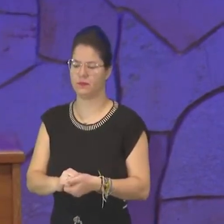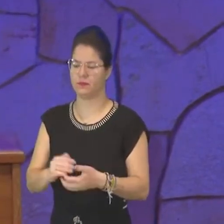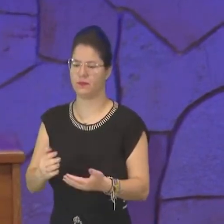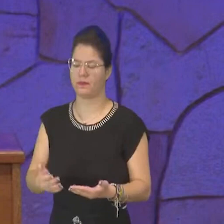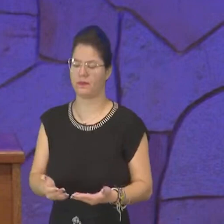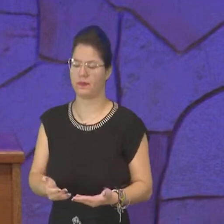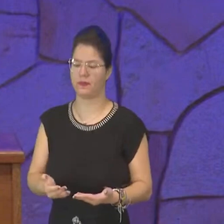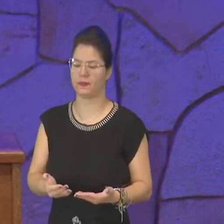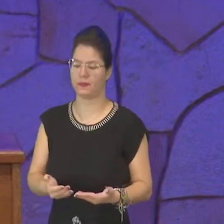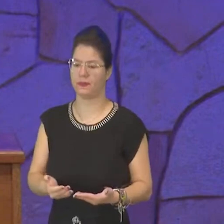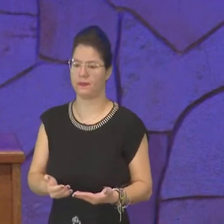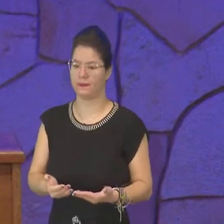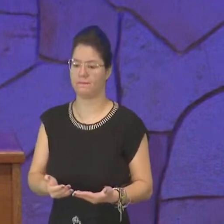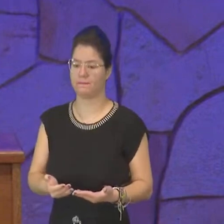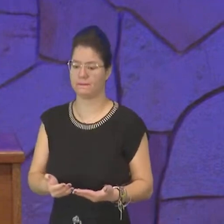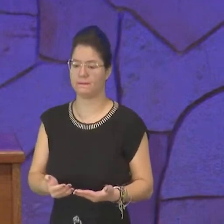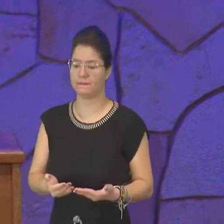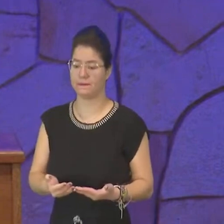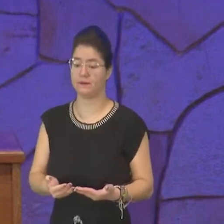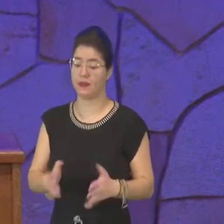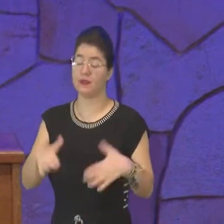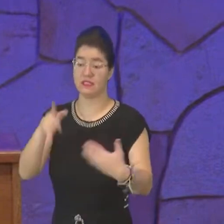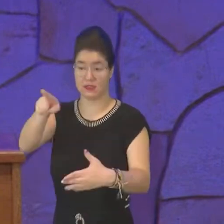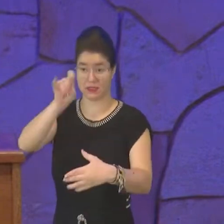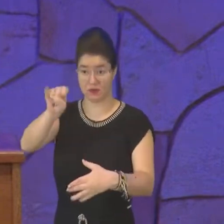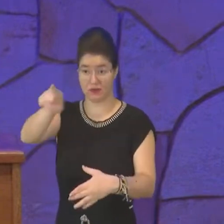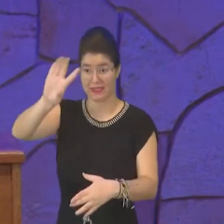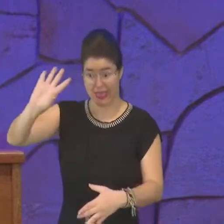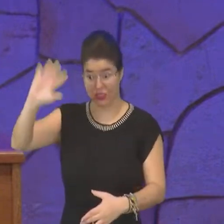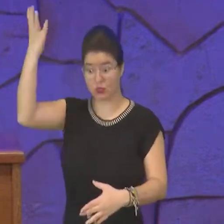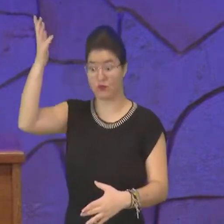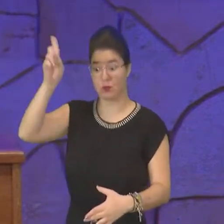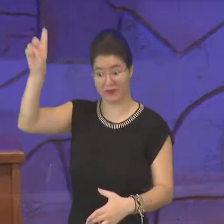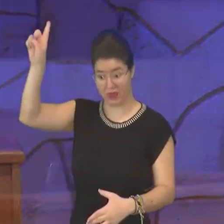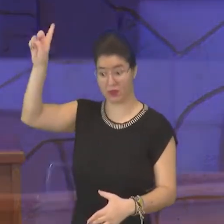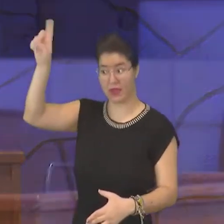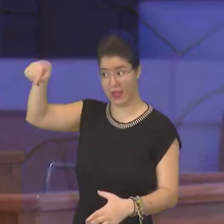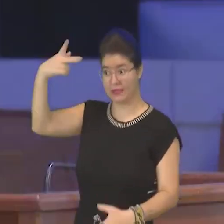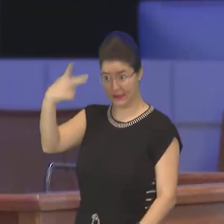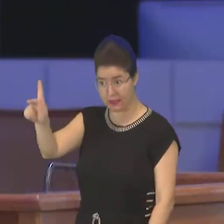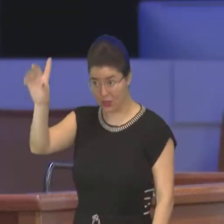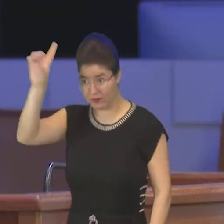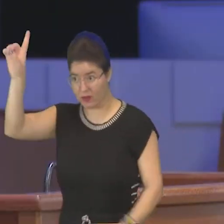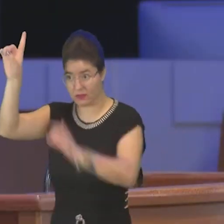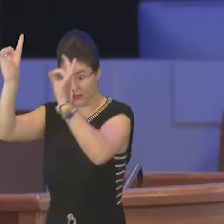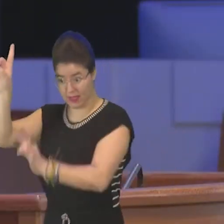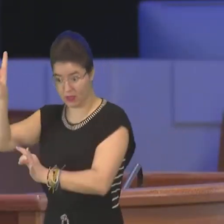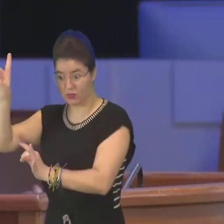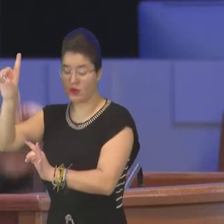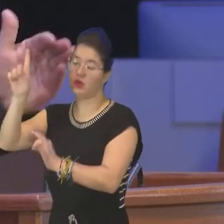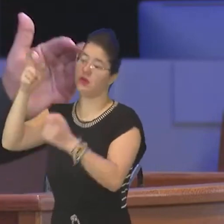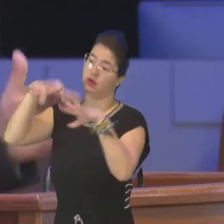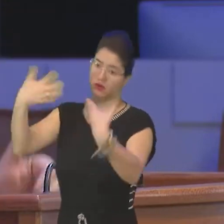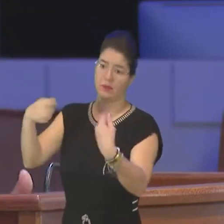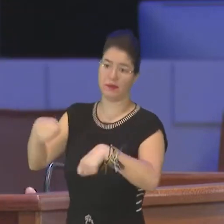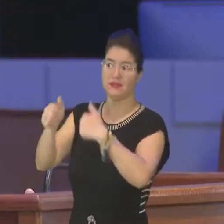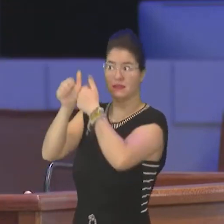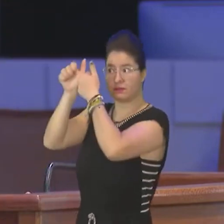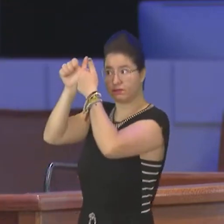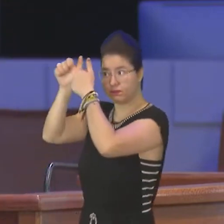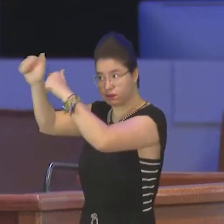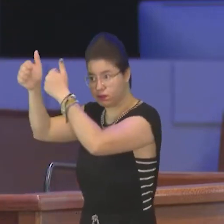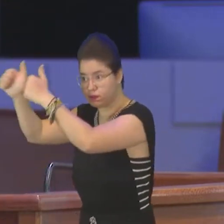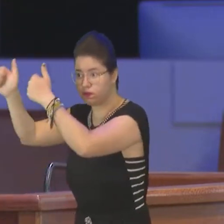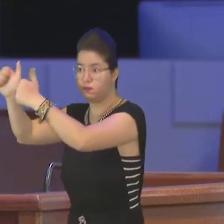Senhor Deus é o Deus da sua vida, vencendo as dúvidas do nosso tempo, vencendo as influências do nosso